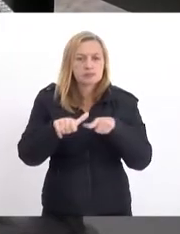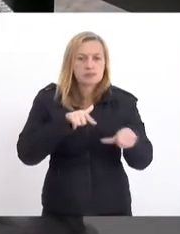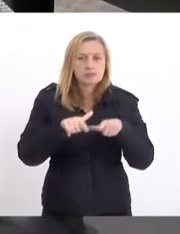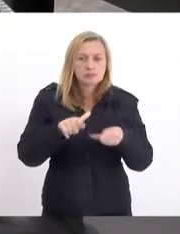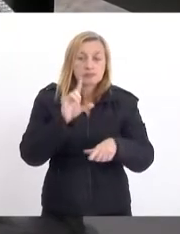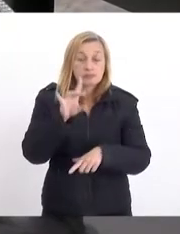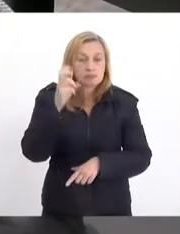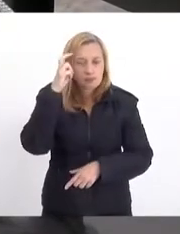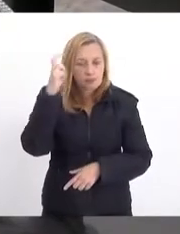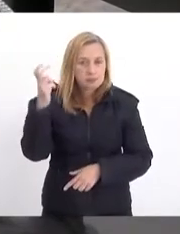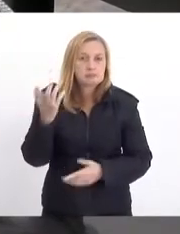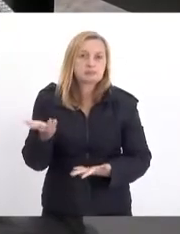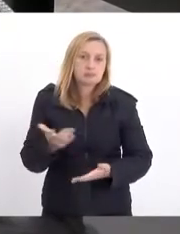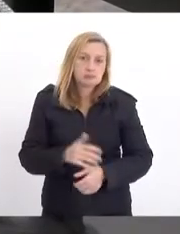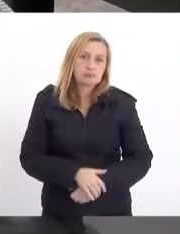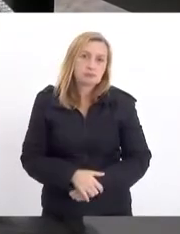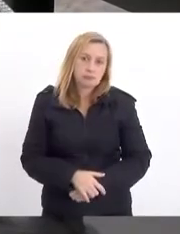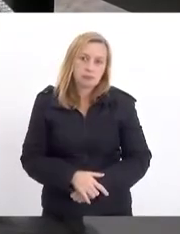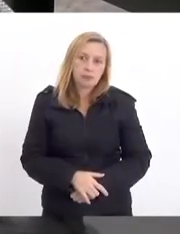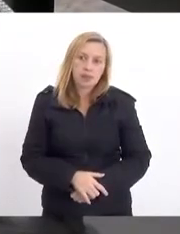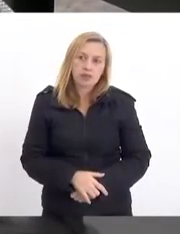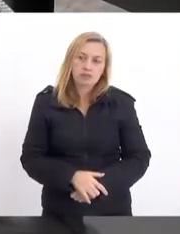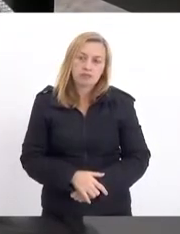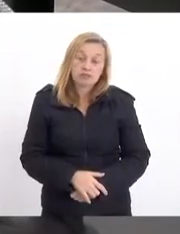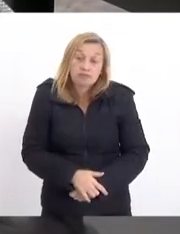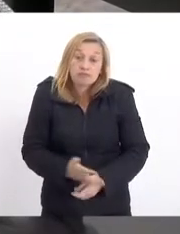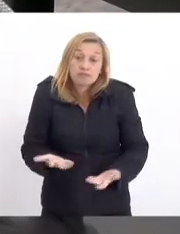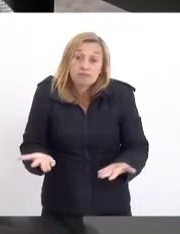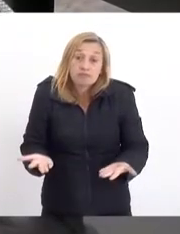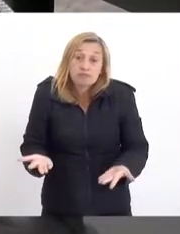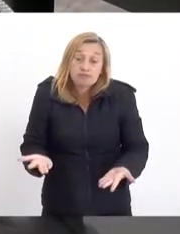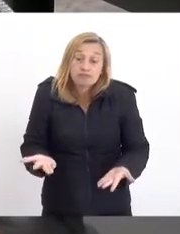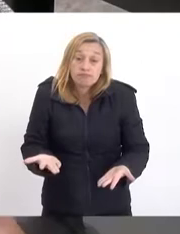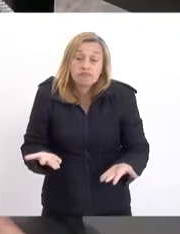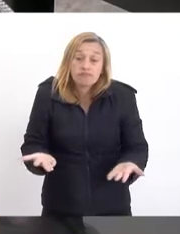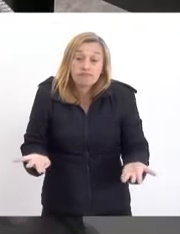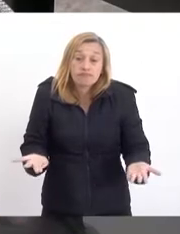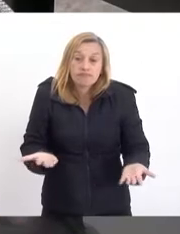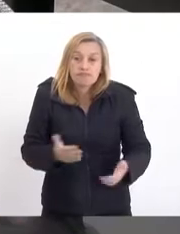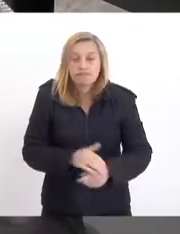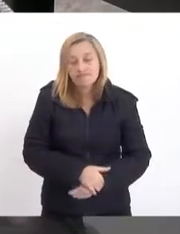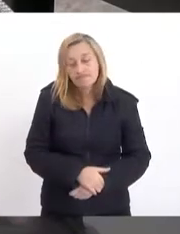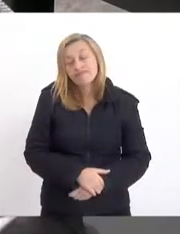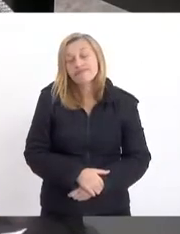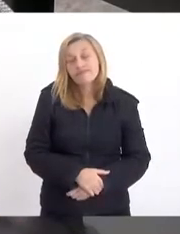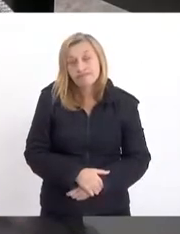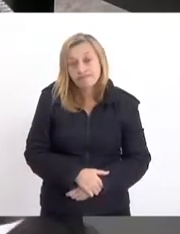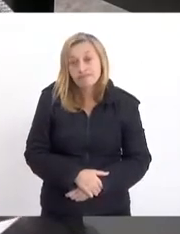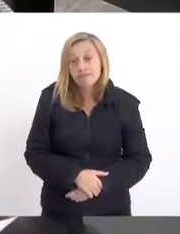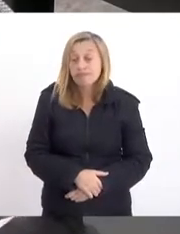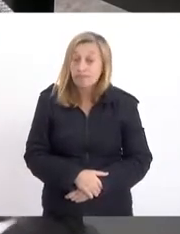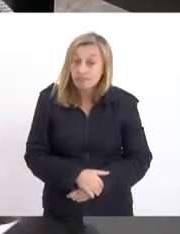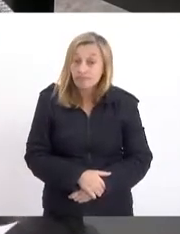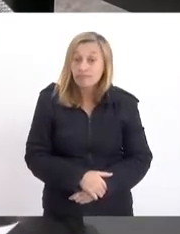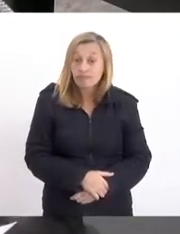na cultura. Quer dizer, né? Isto,